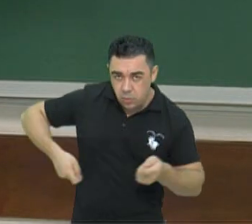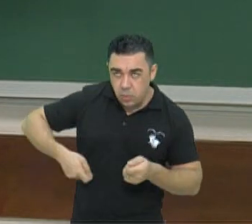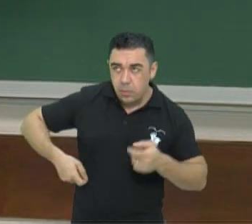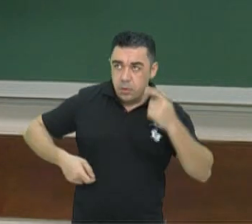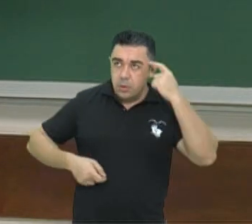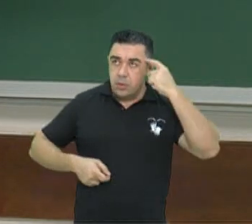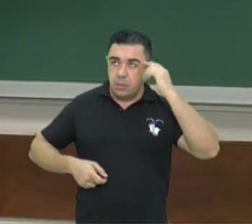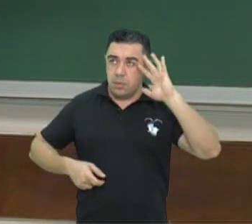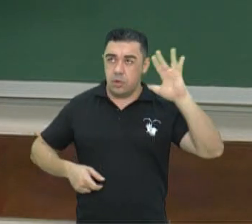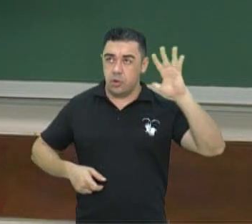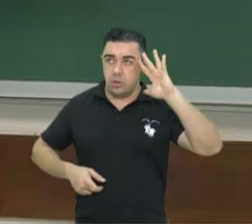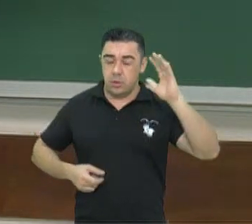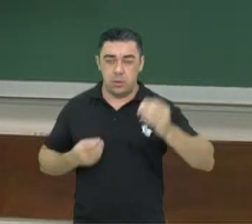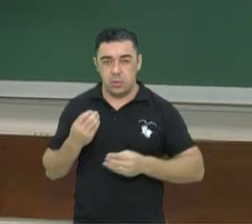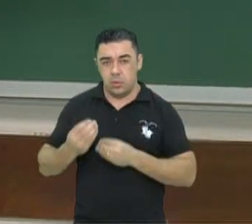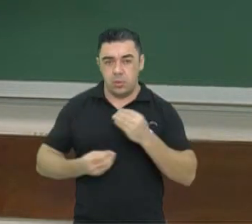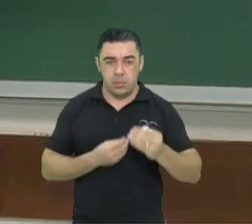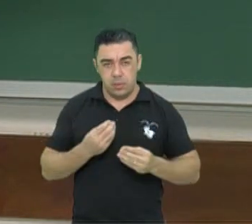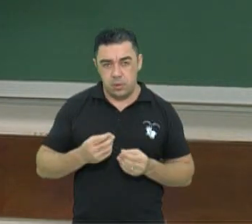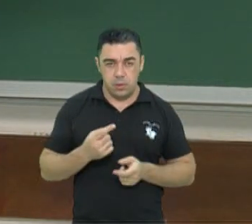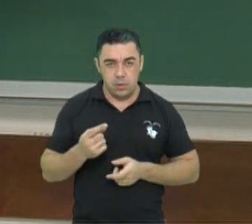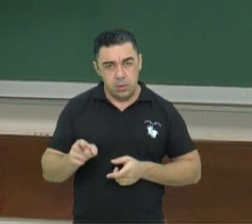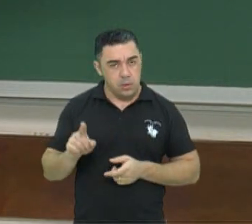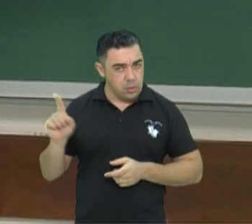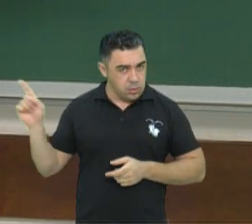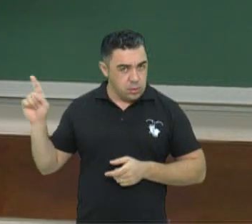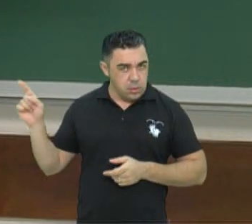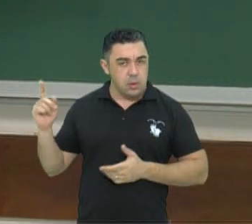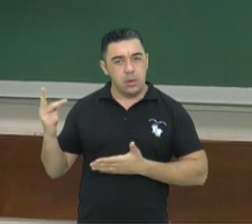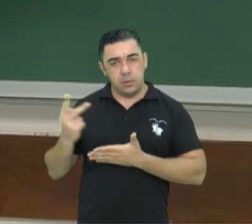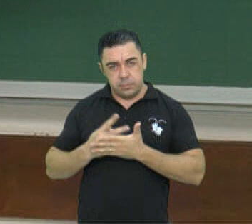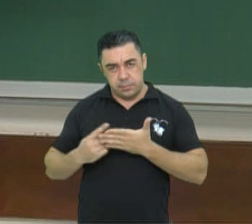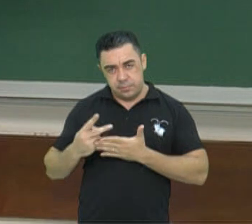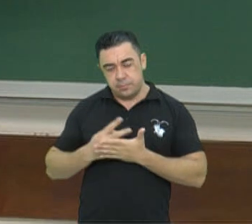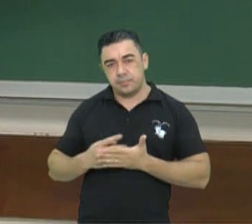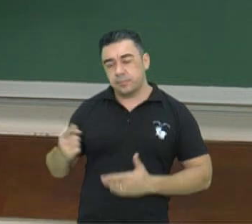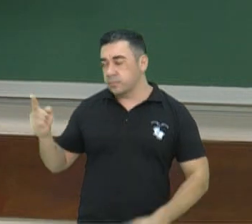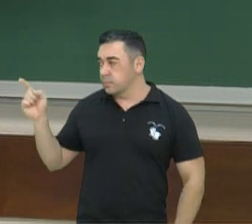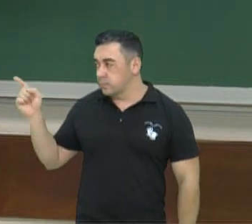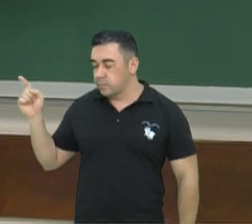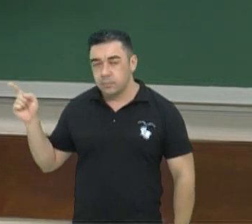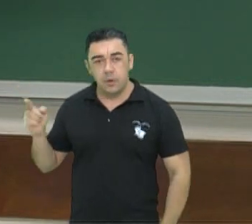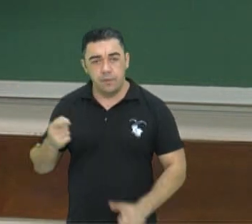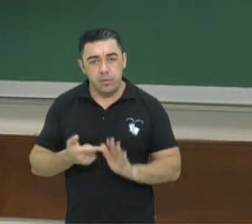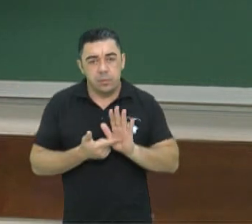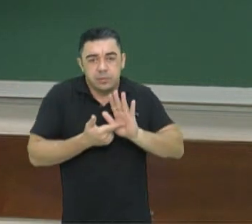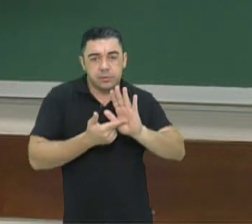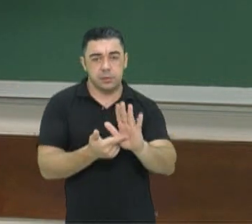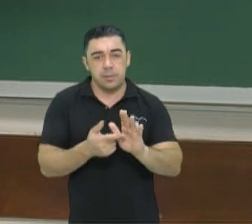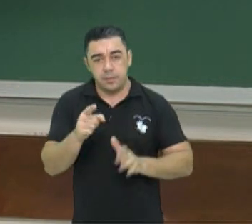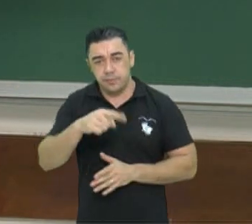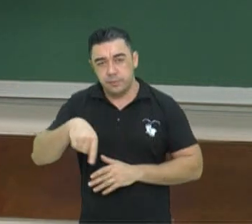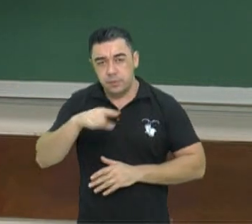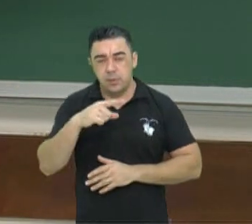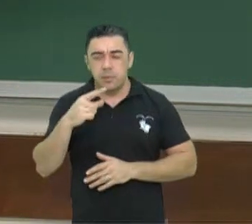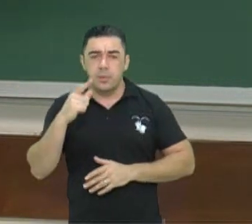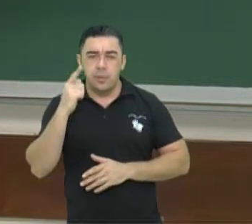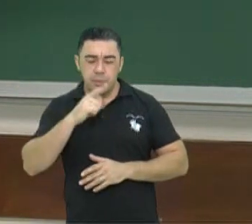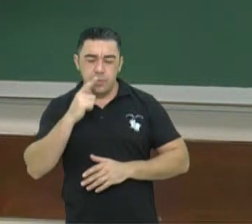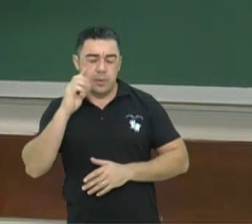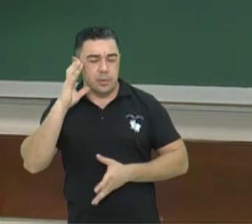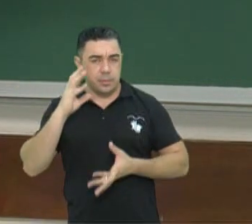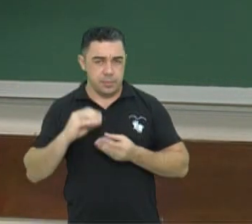estou imaginando a situação. Vou fazer, né, vou desenhar essa situação, essa figura, para que eu